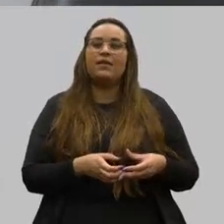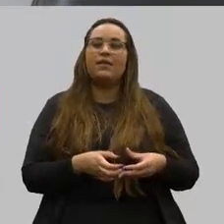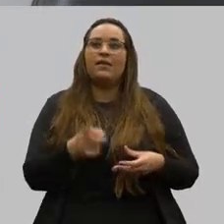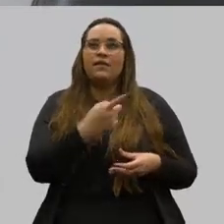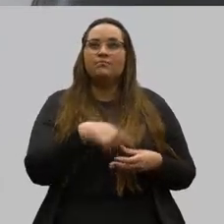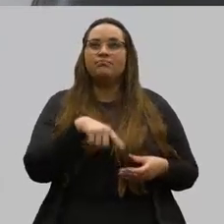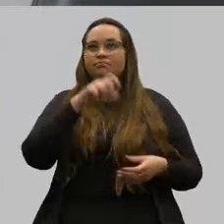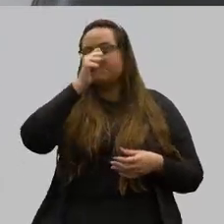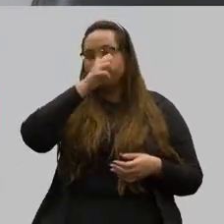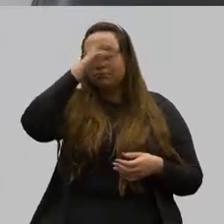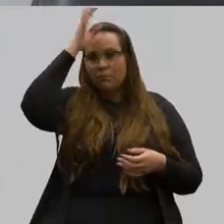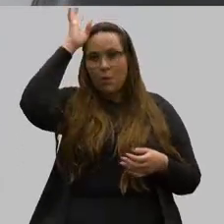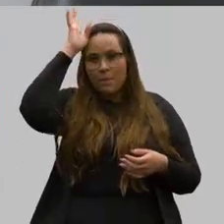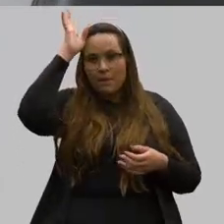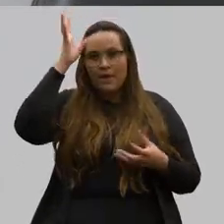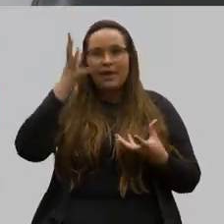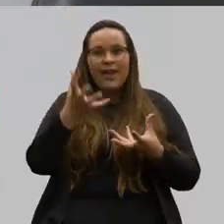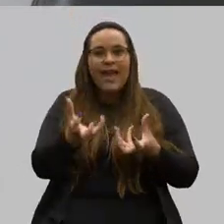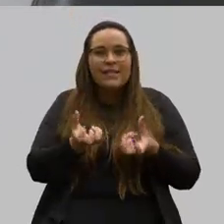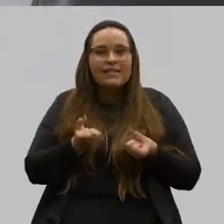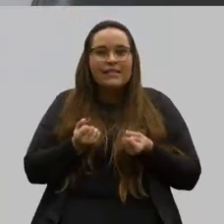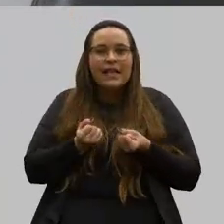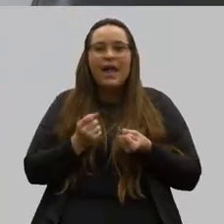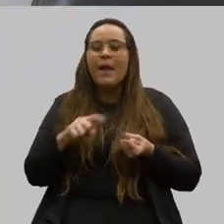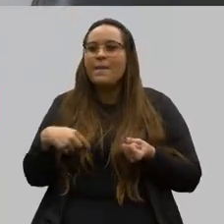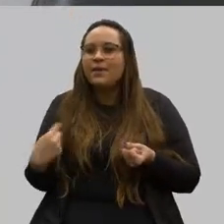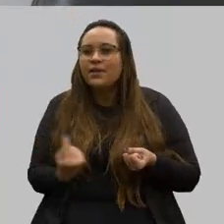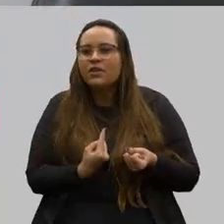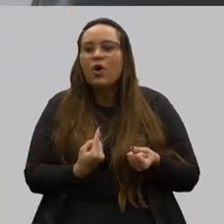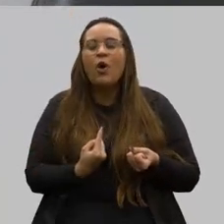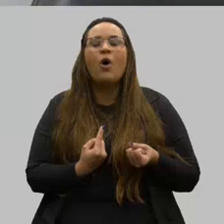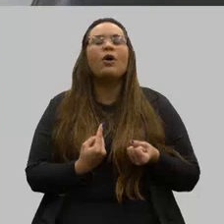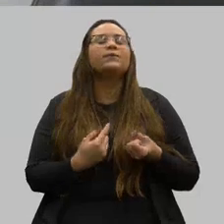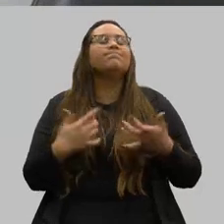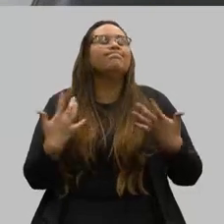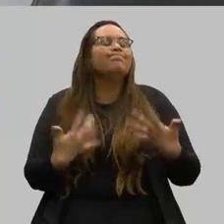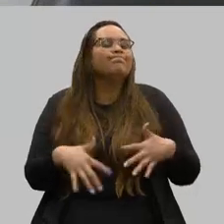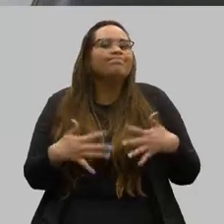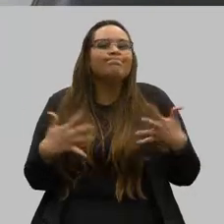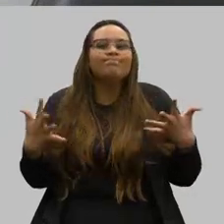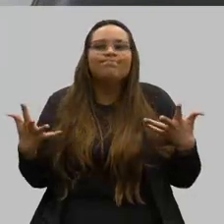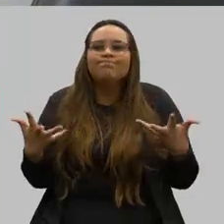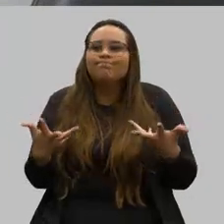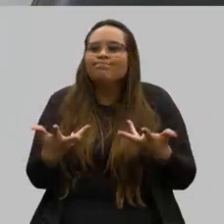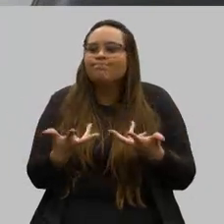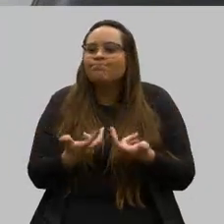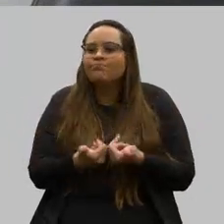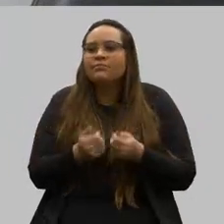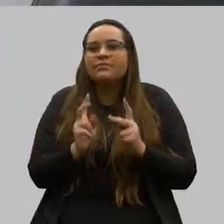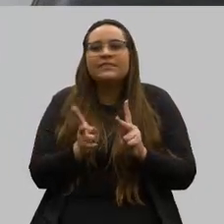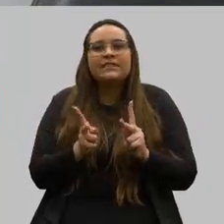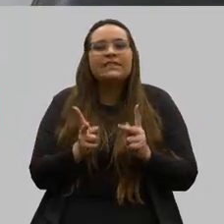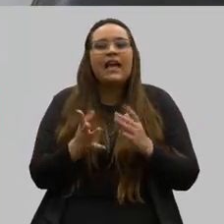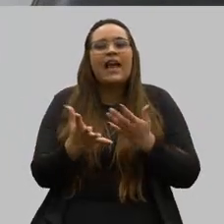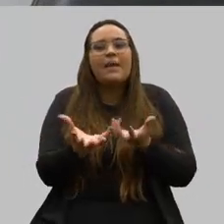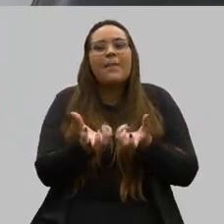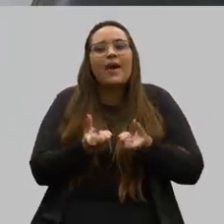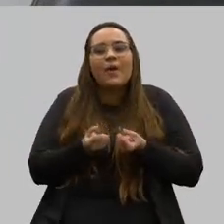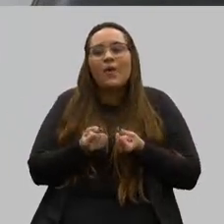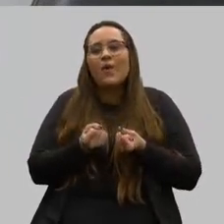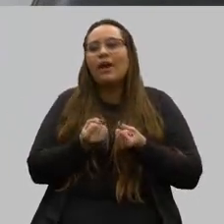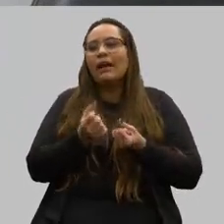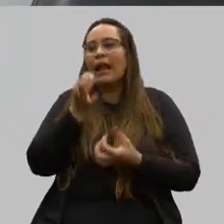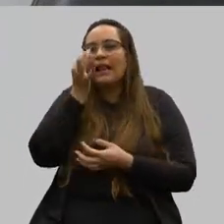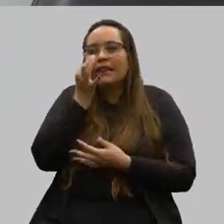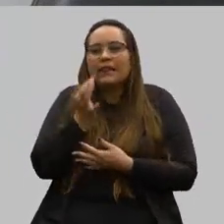bombeiros recebe a gente e eu tenho certeza que não é só comer é com toda a sociedade é sempre acolhedora eh atenta